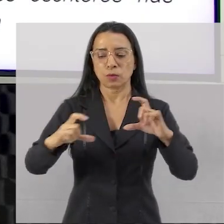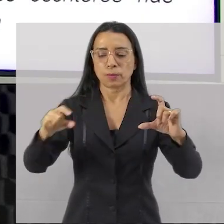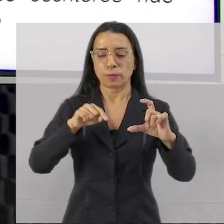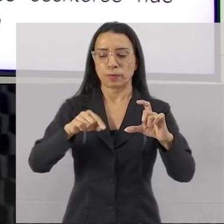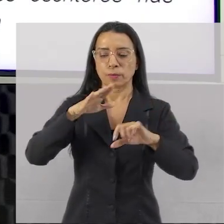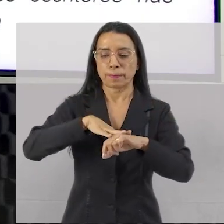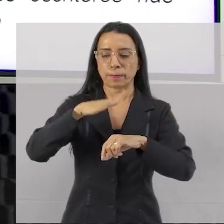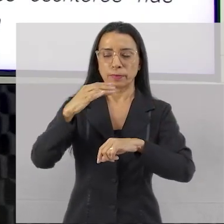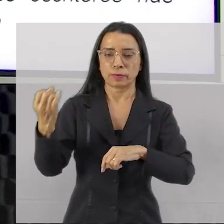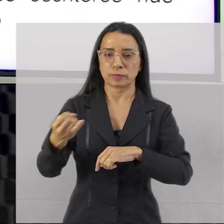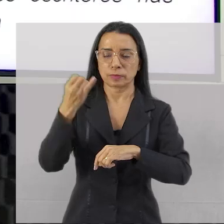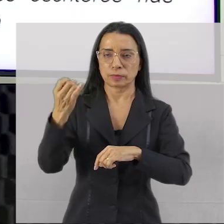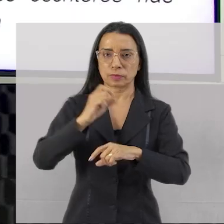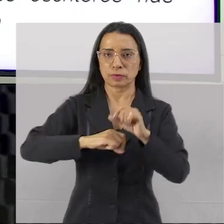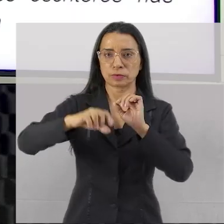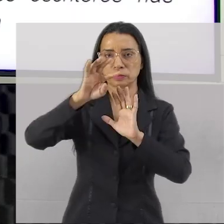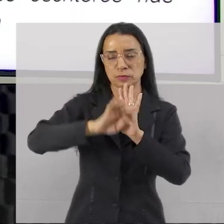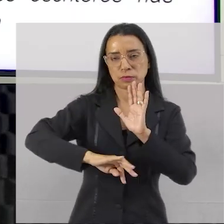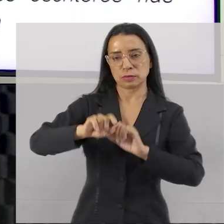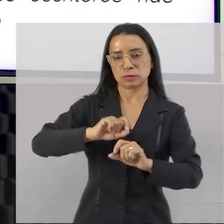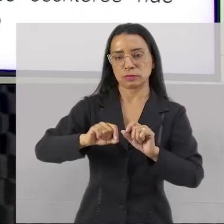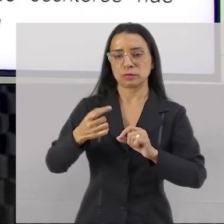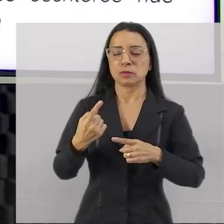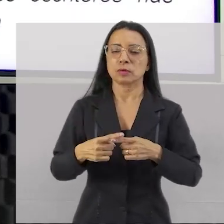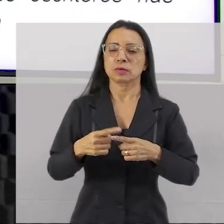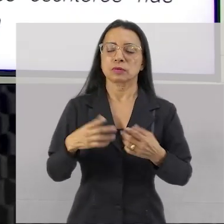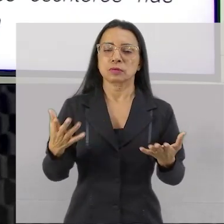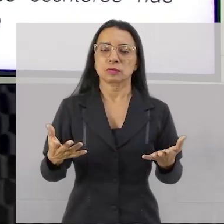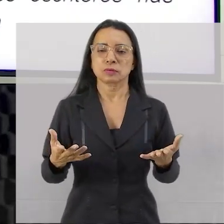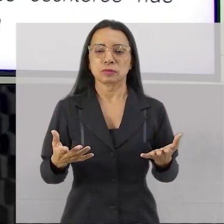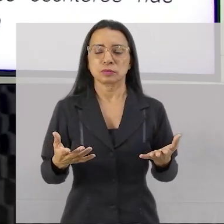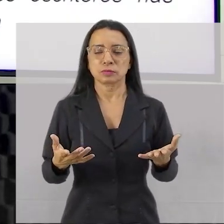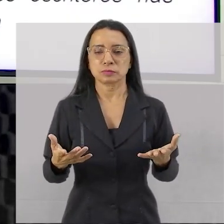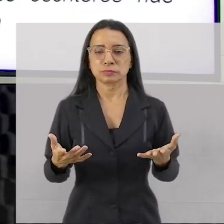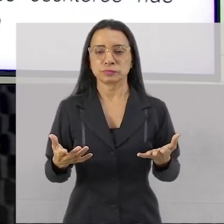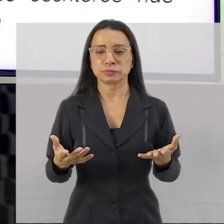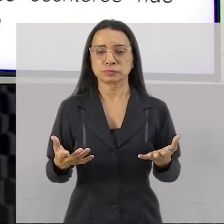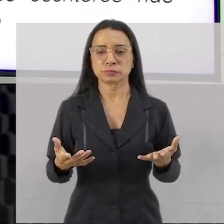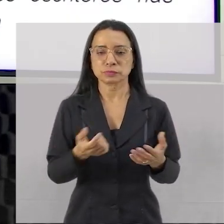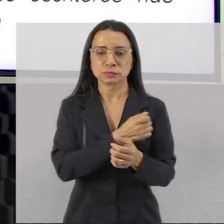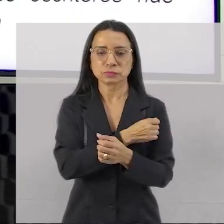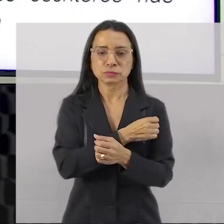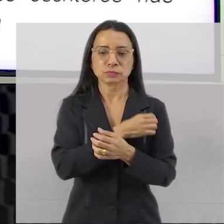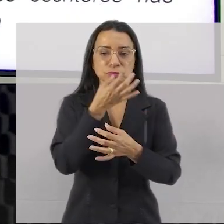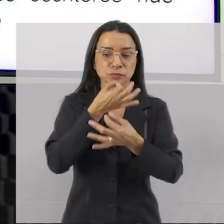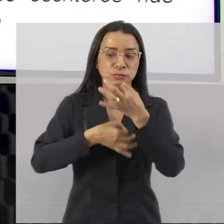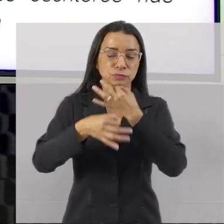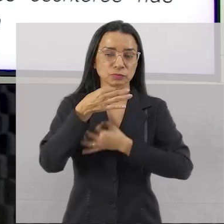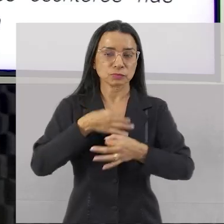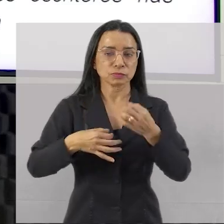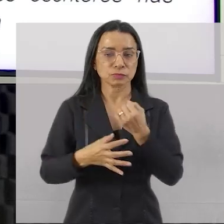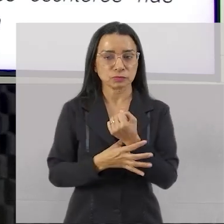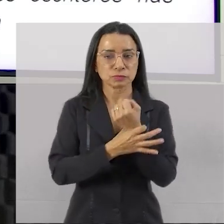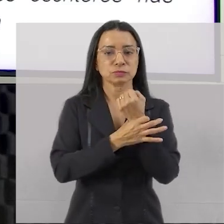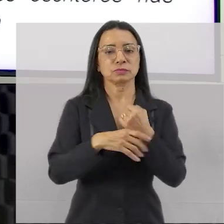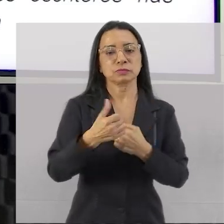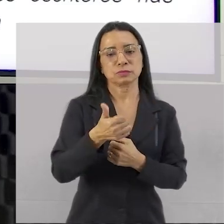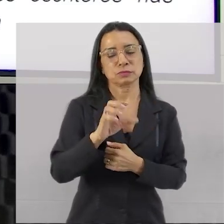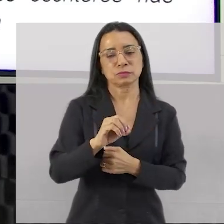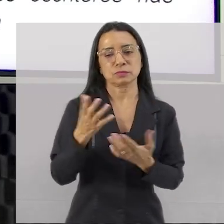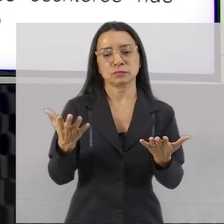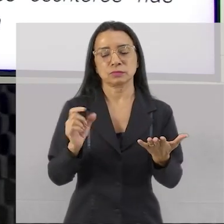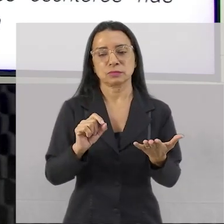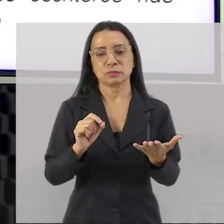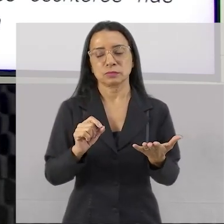importante do texto, o terceiro período, ali do desenvolvimento. Por quê? Porque é bem aqui que o candidato vai argumentar. É aqui que ele garante o 10.